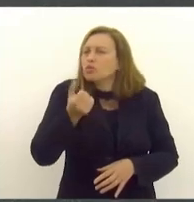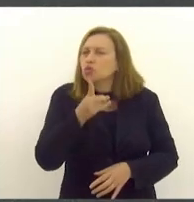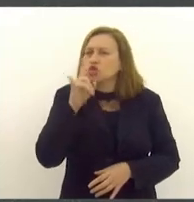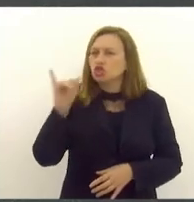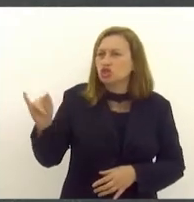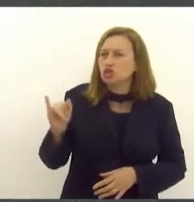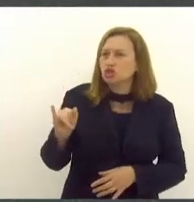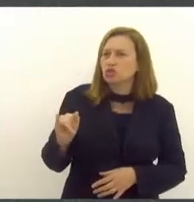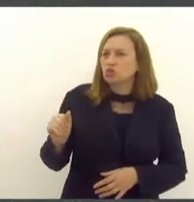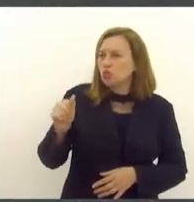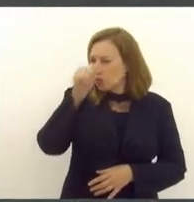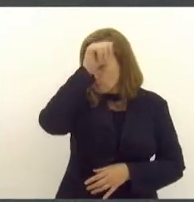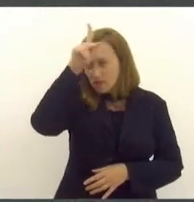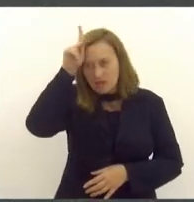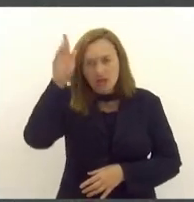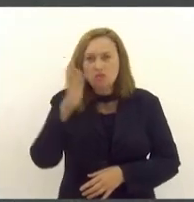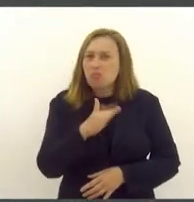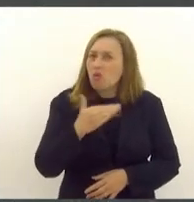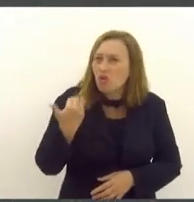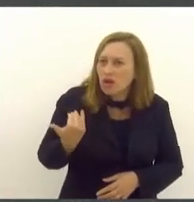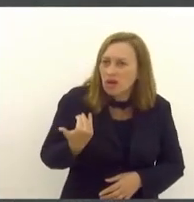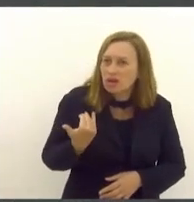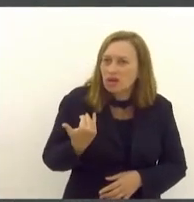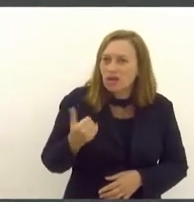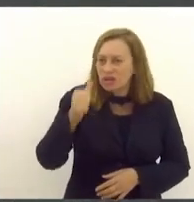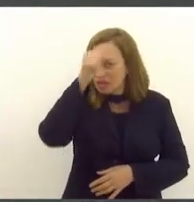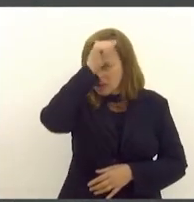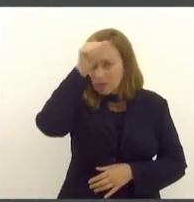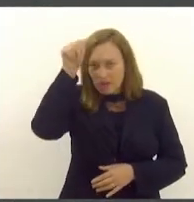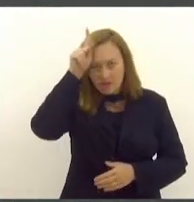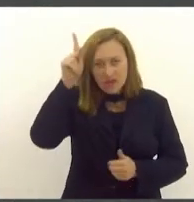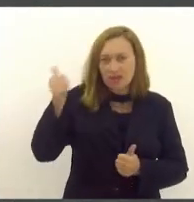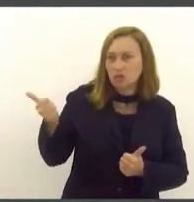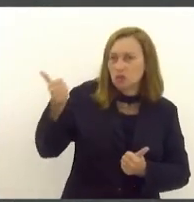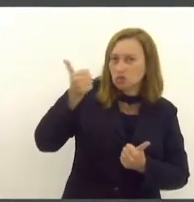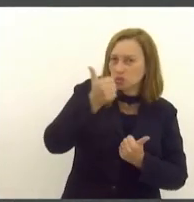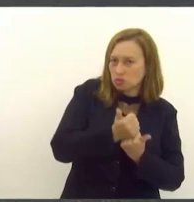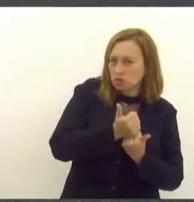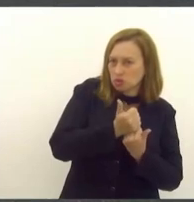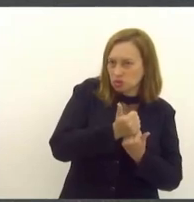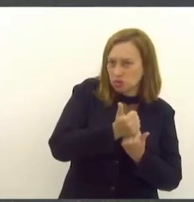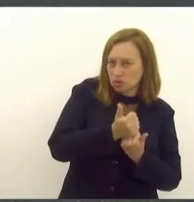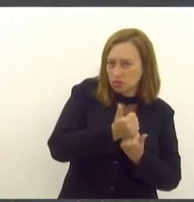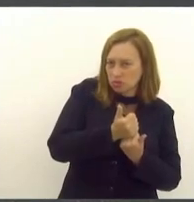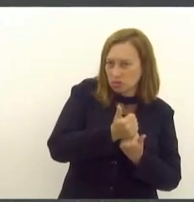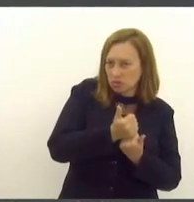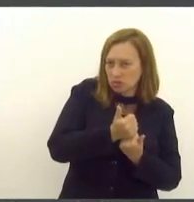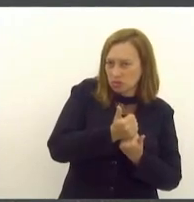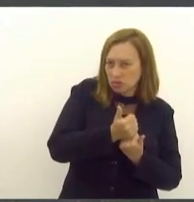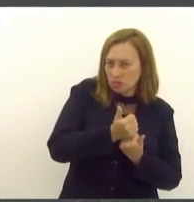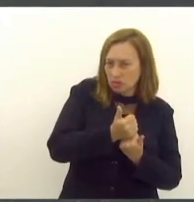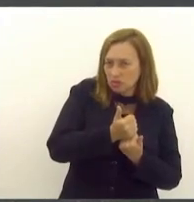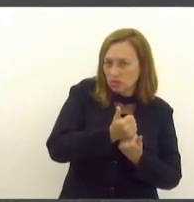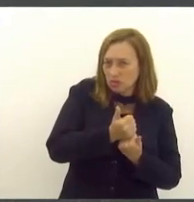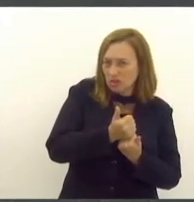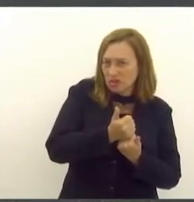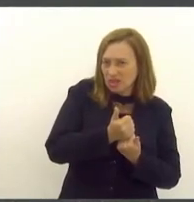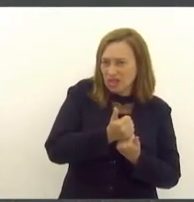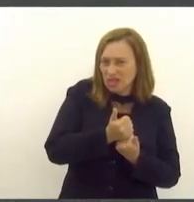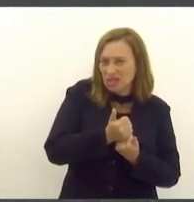o prefeito faleceu e a prefeita que tomou a possenta no lugar do prefeito falecido